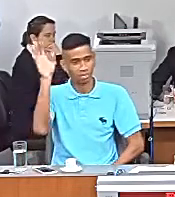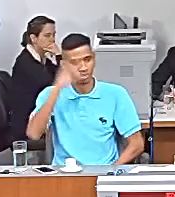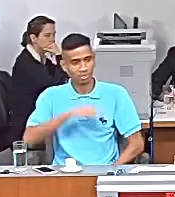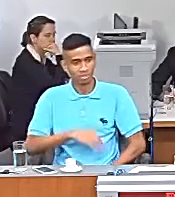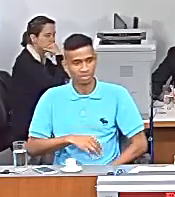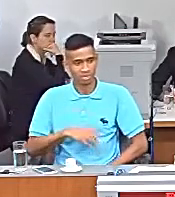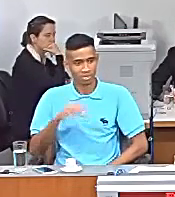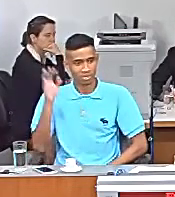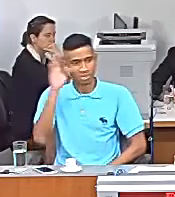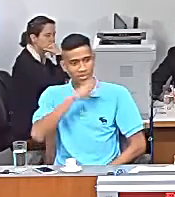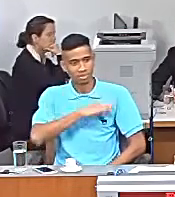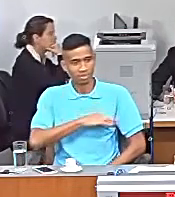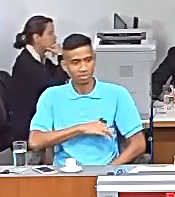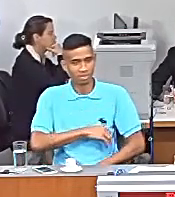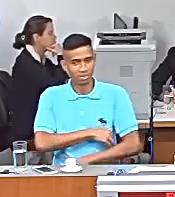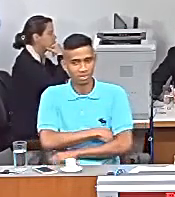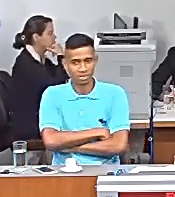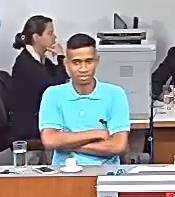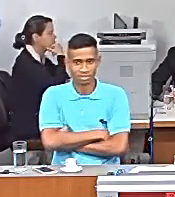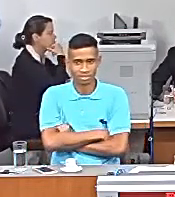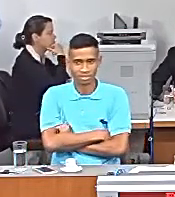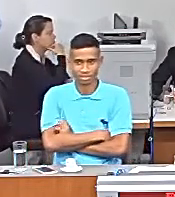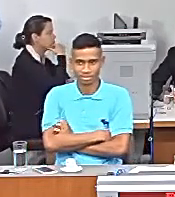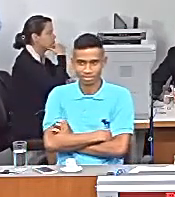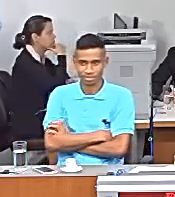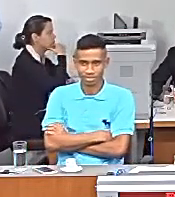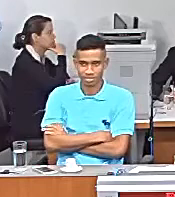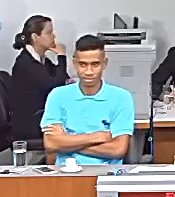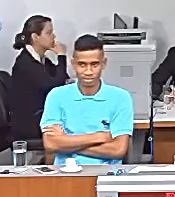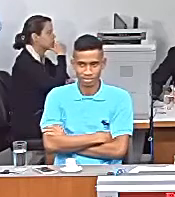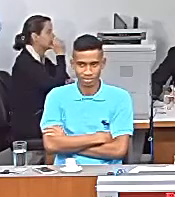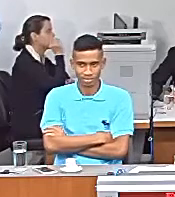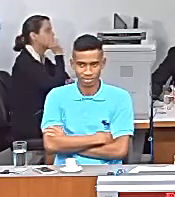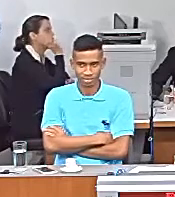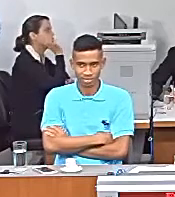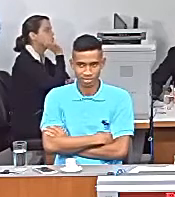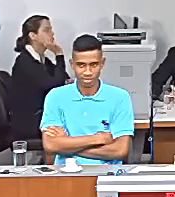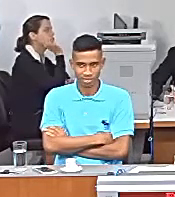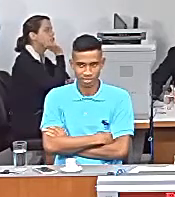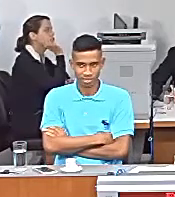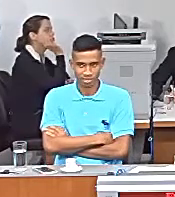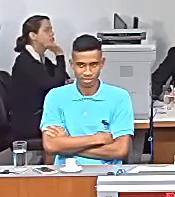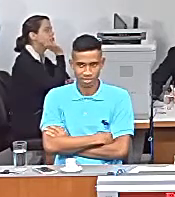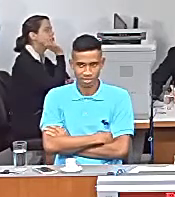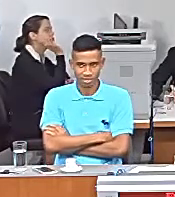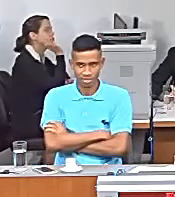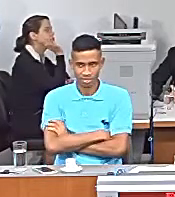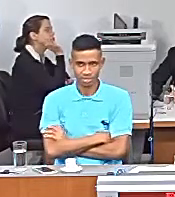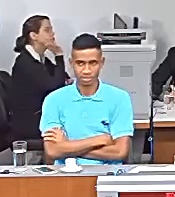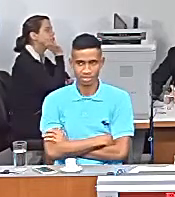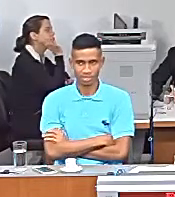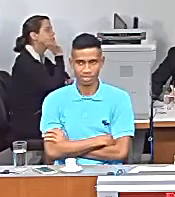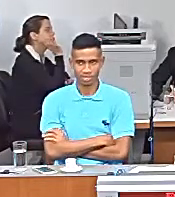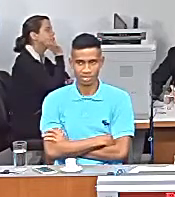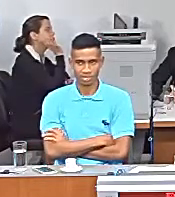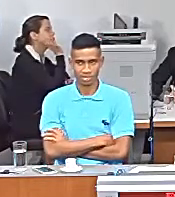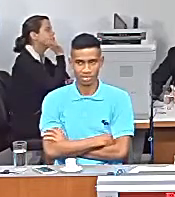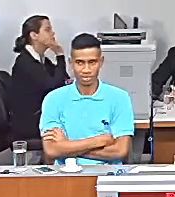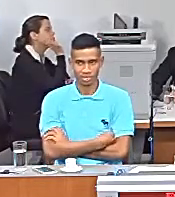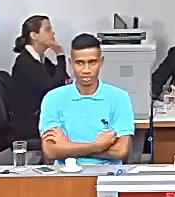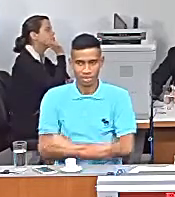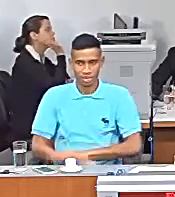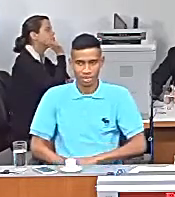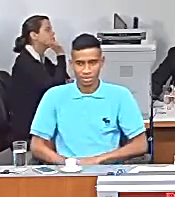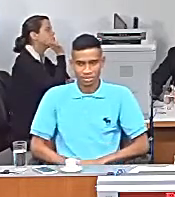de melhor qualidade de vida para as pessoas com deficiência. E eu, como